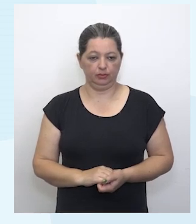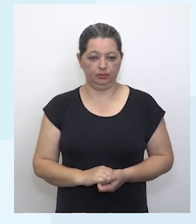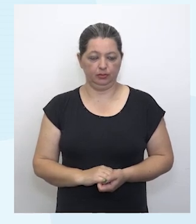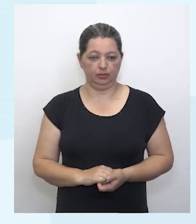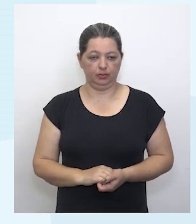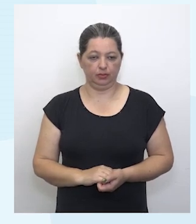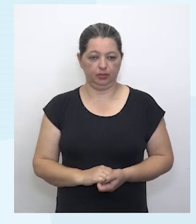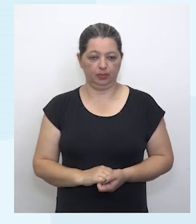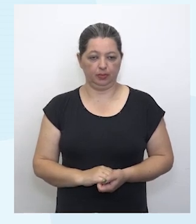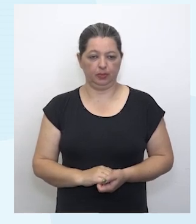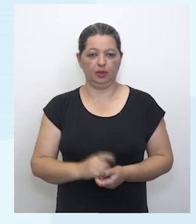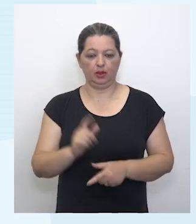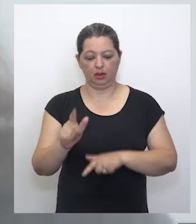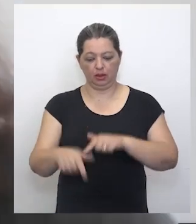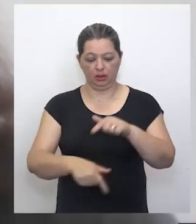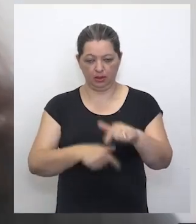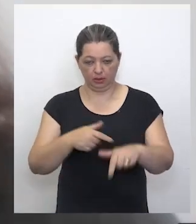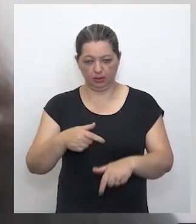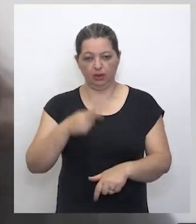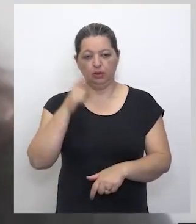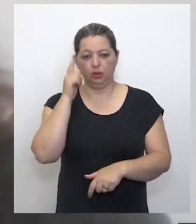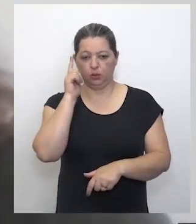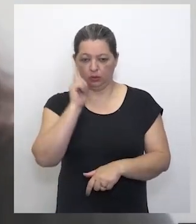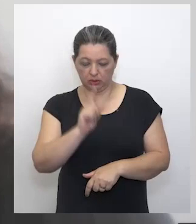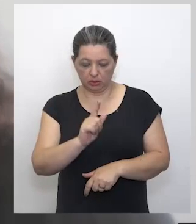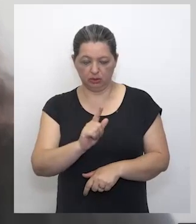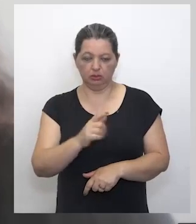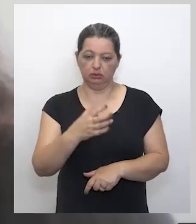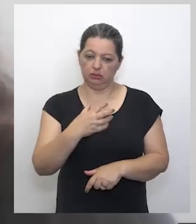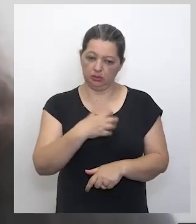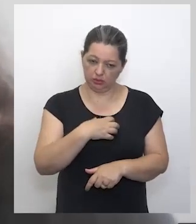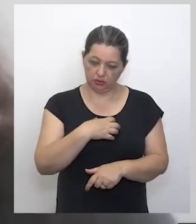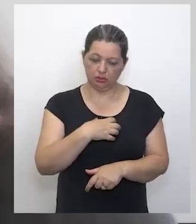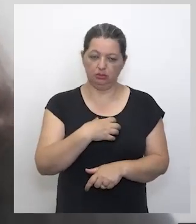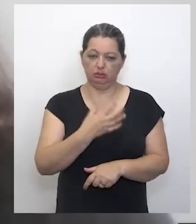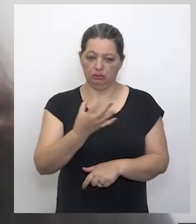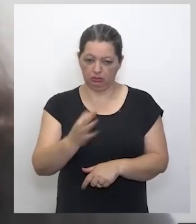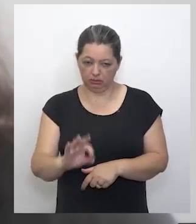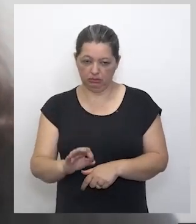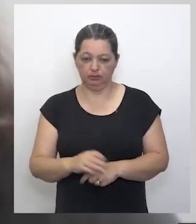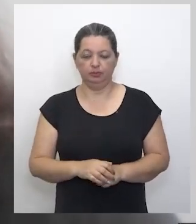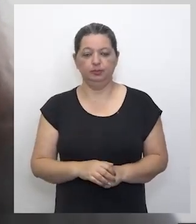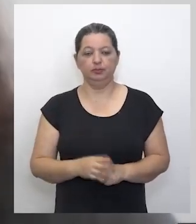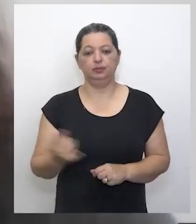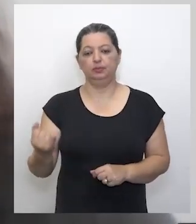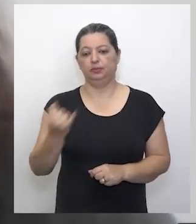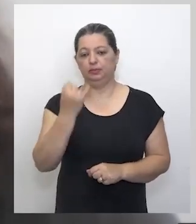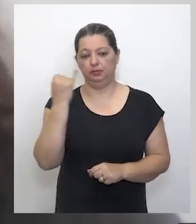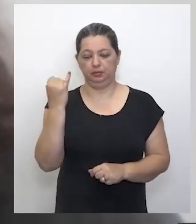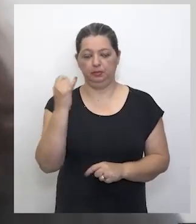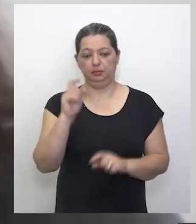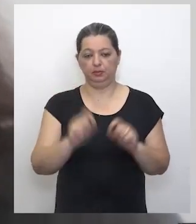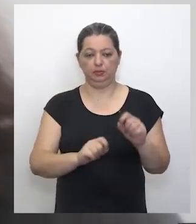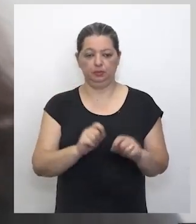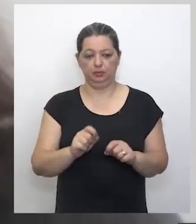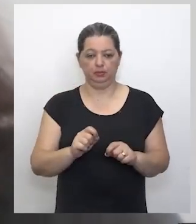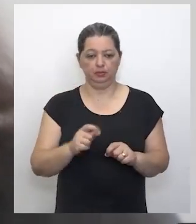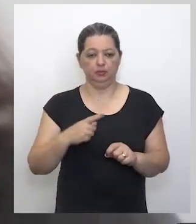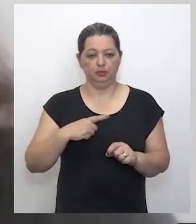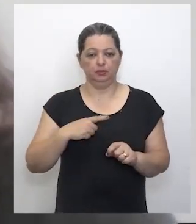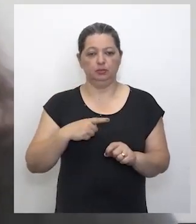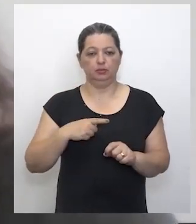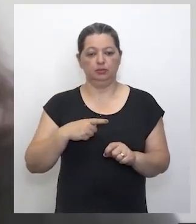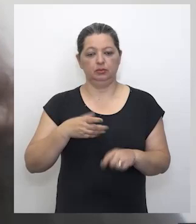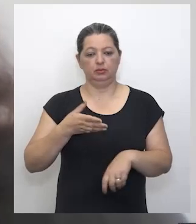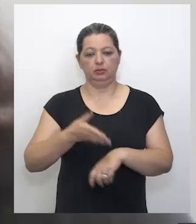Para esse trabalho ser realizado de uma forma efetiva, é imprescindível que, além de ter acesso aos